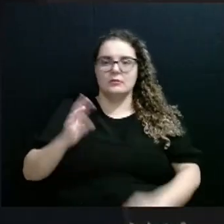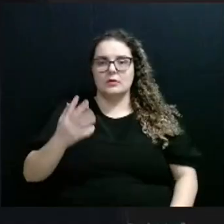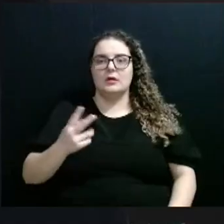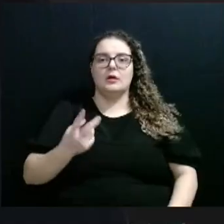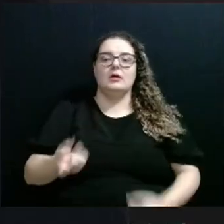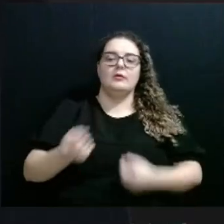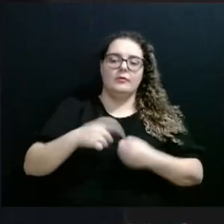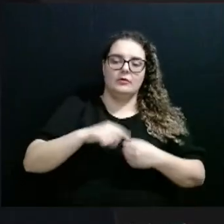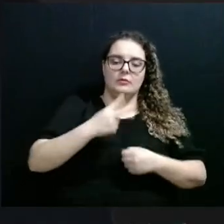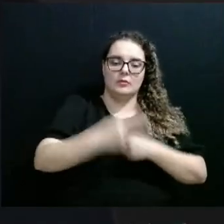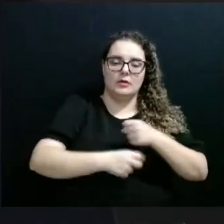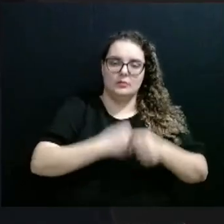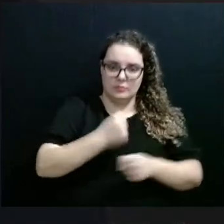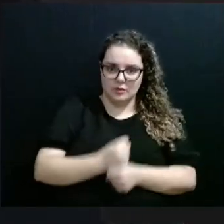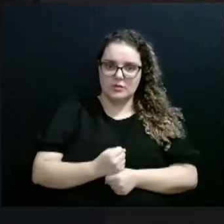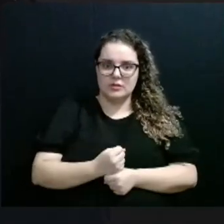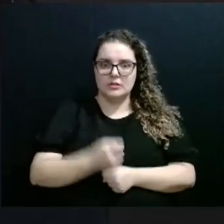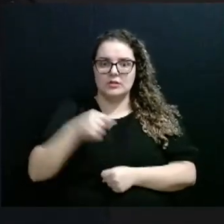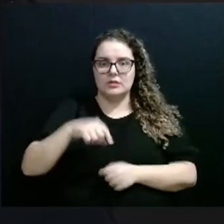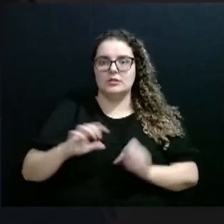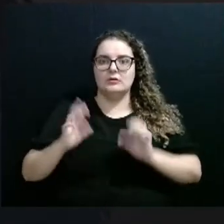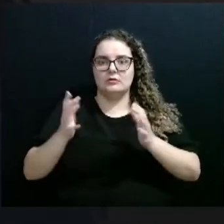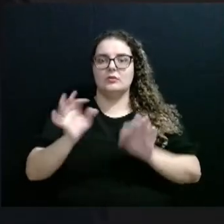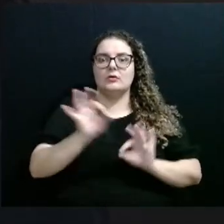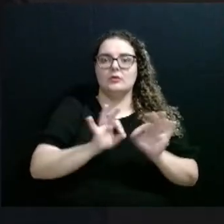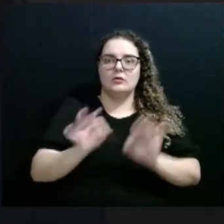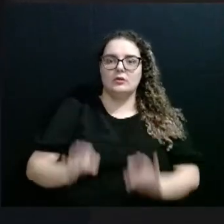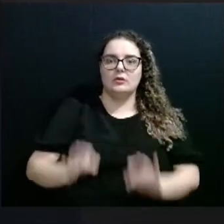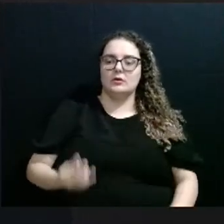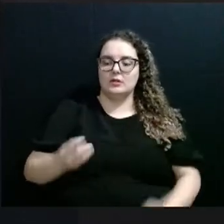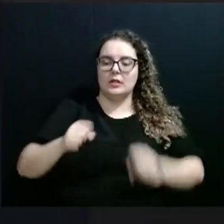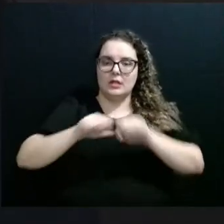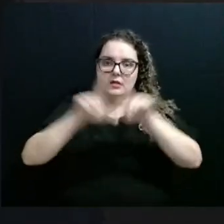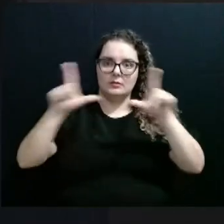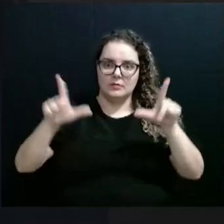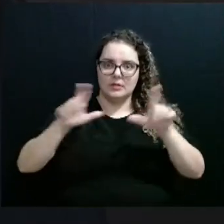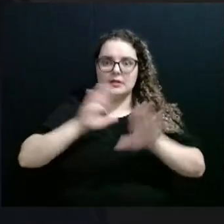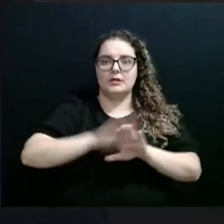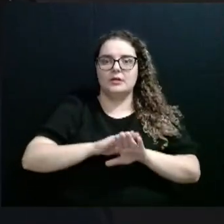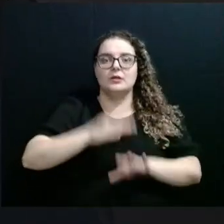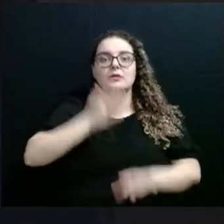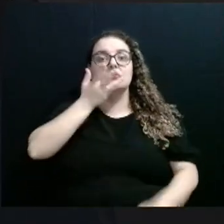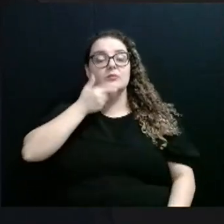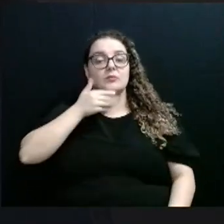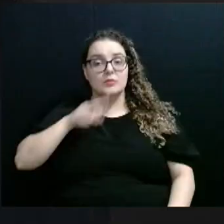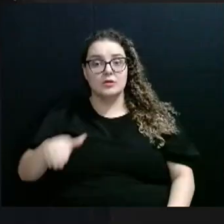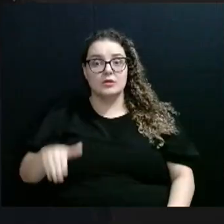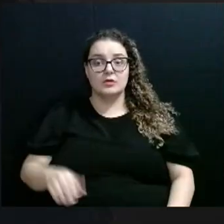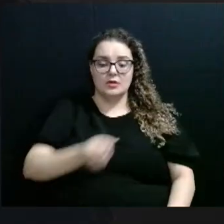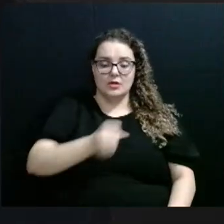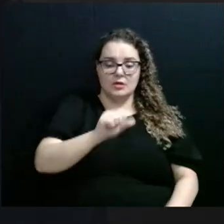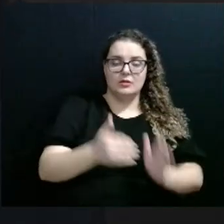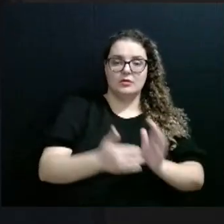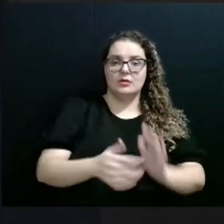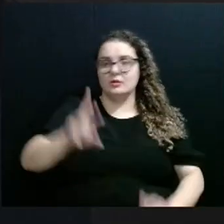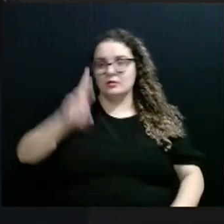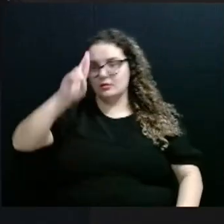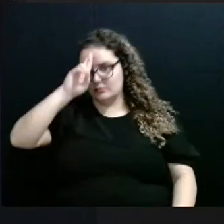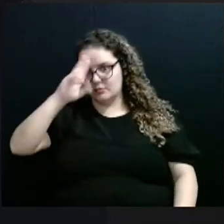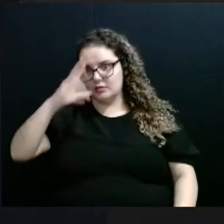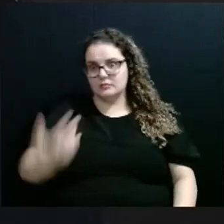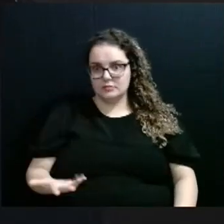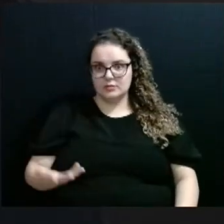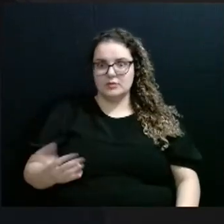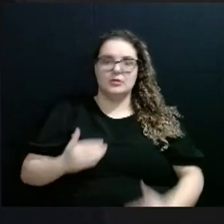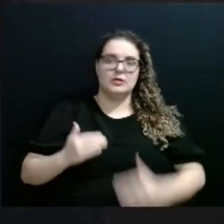E nesse evento a gente organiza então 3 manhãs de atividades para as crianças, então sempre das 8 ao meio-dia. E então a gente desenvolve